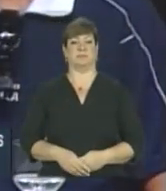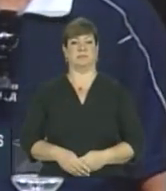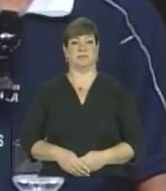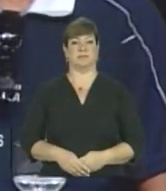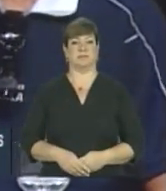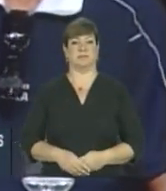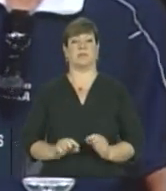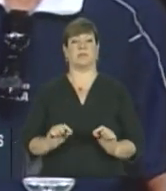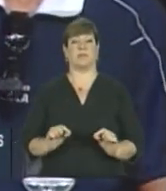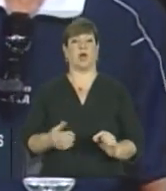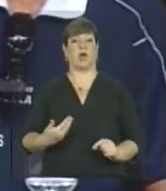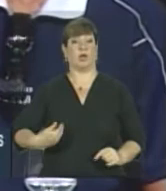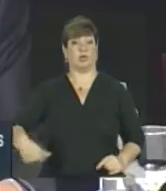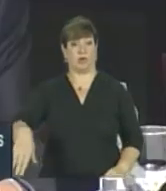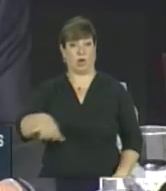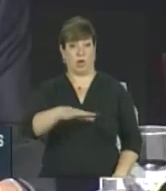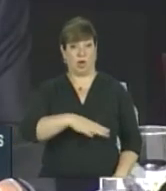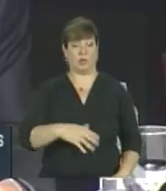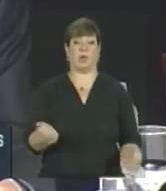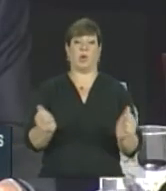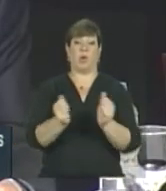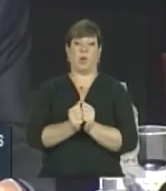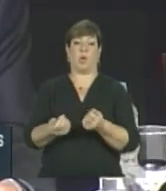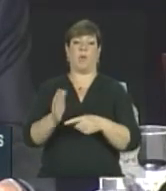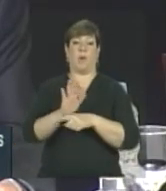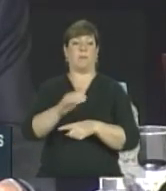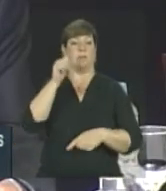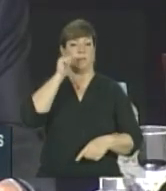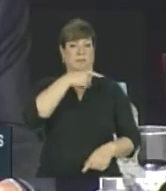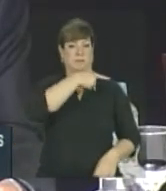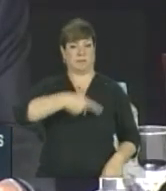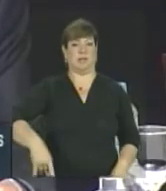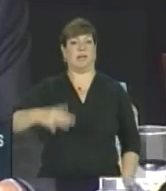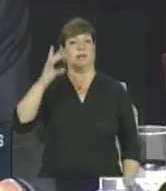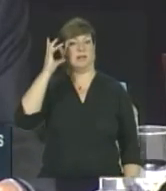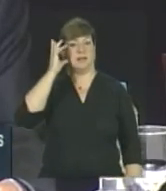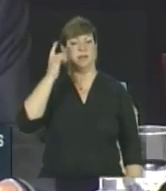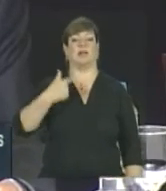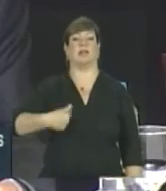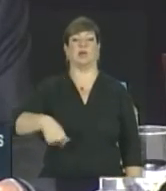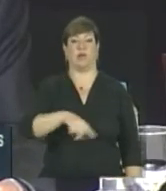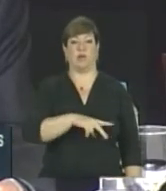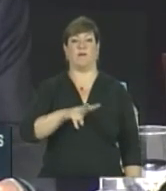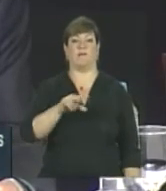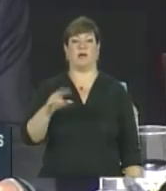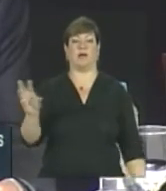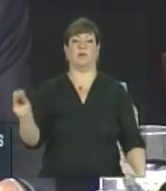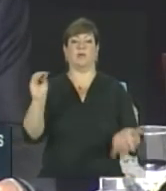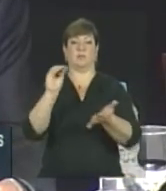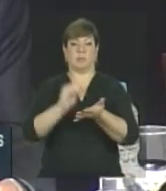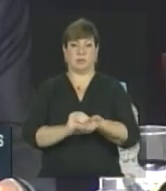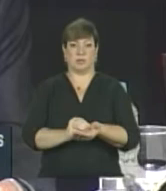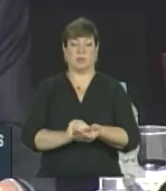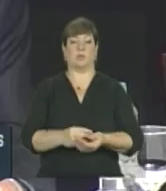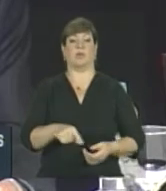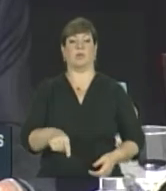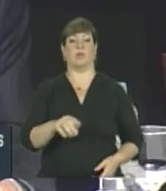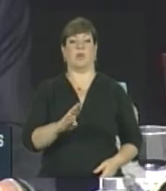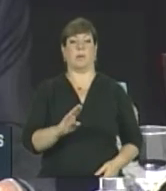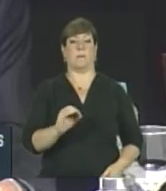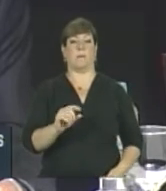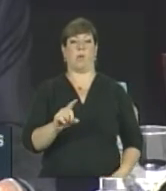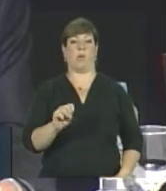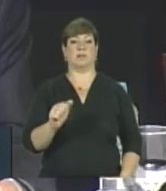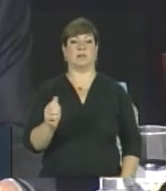E nós, com o apoio da presidente Dilma, vamos incluir o Bolsa